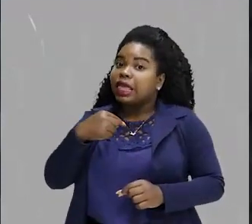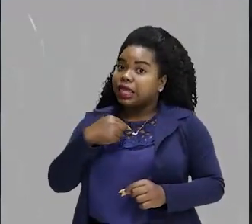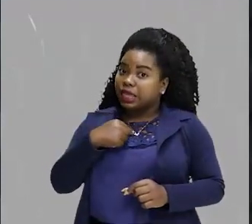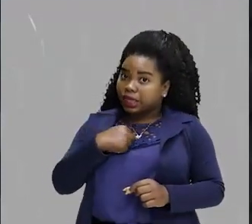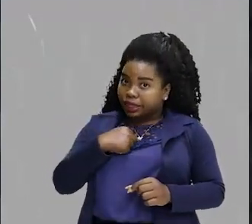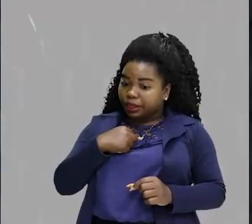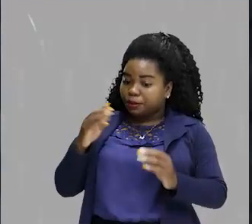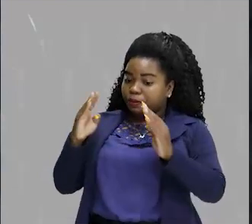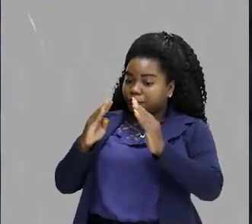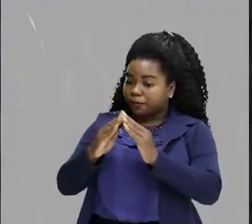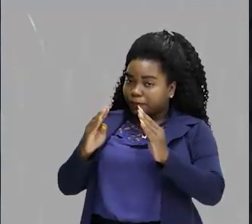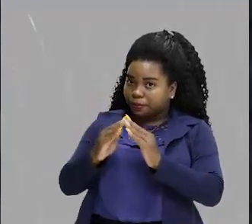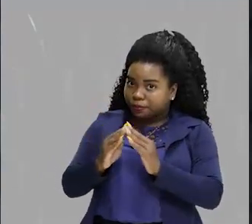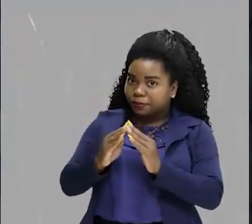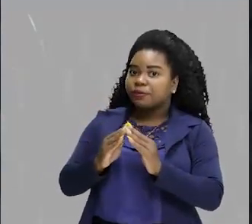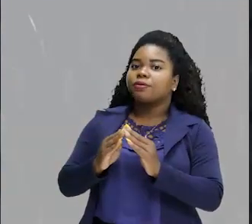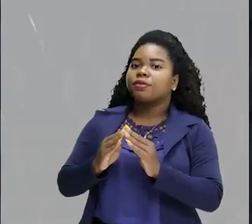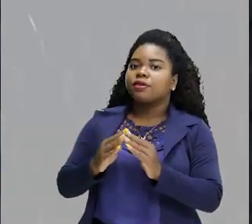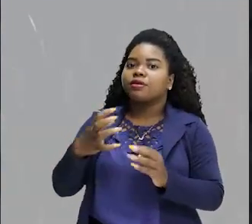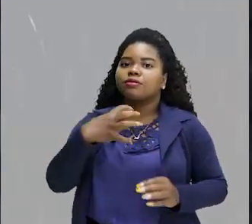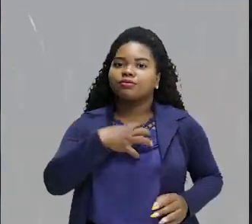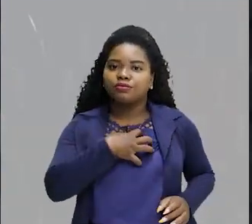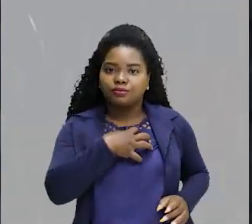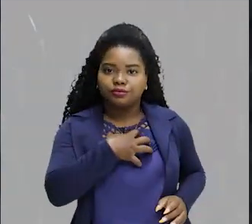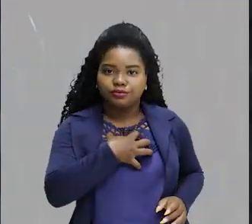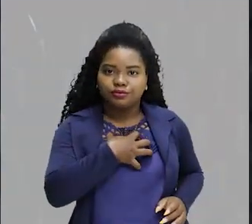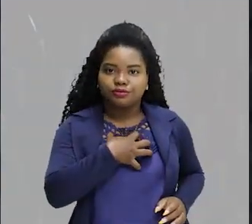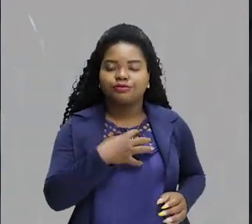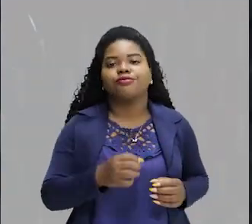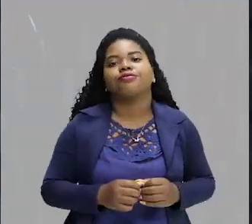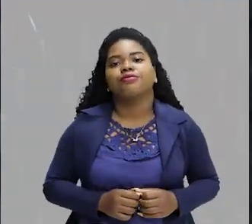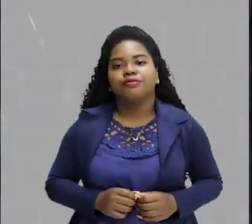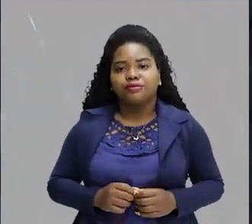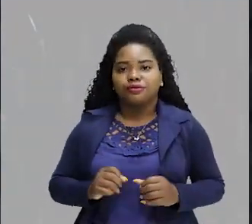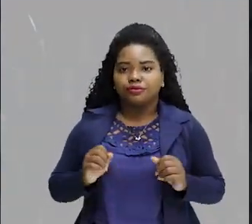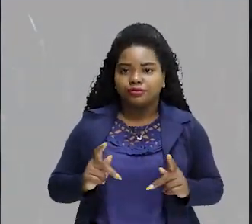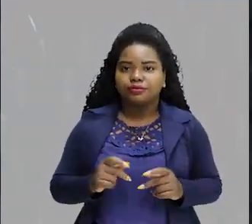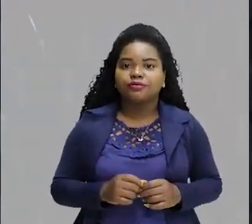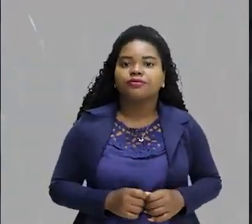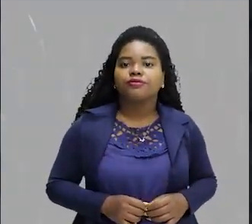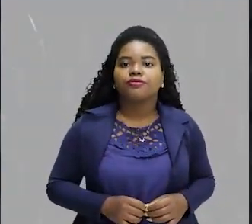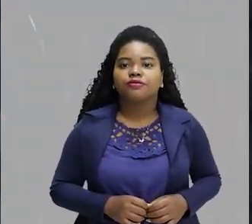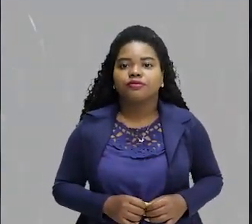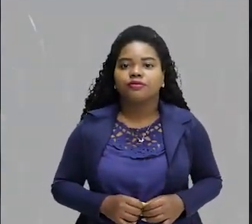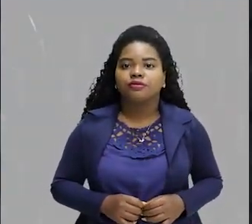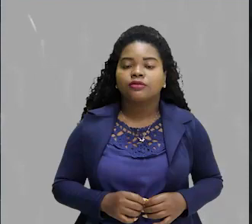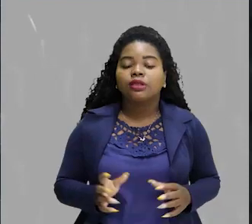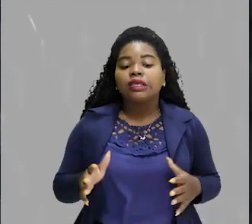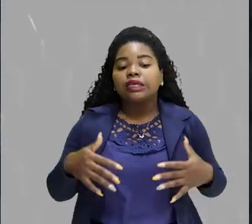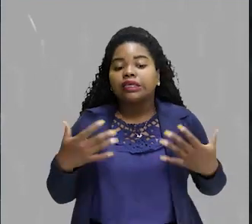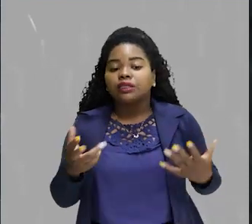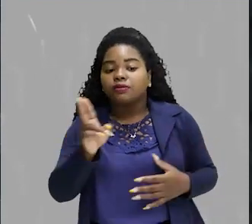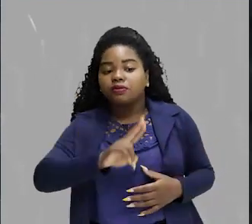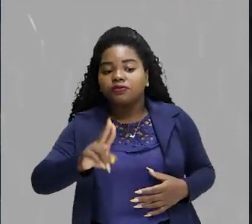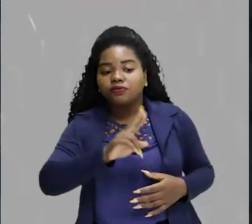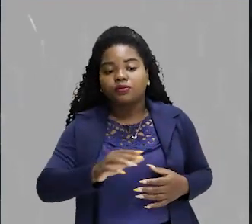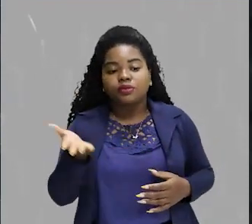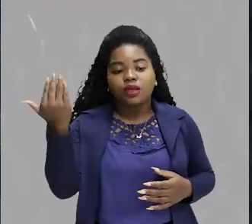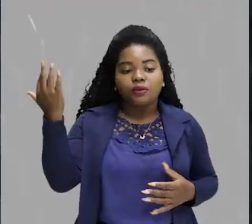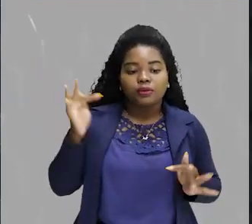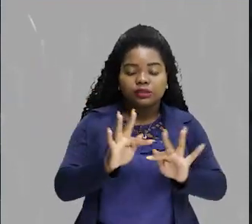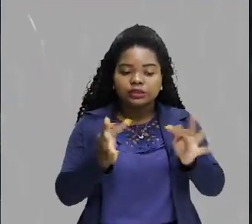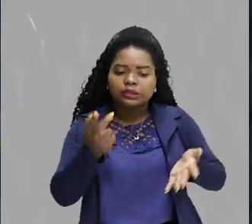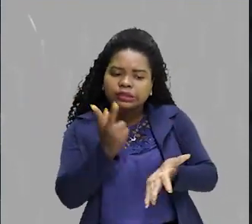eu realizei no passado, mas hoje em dia ela não faz parte do meu tempo presente, certo? Então, vamos usar o passado simples sempre